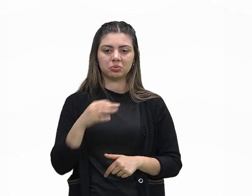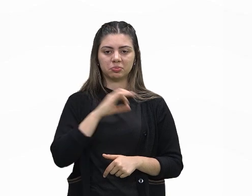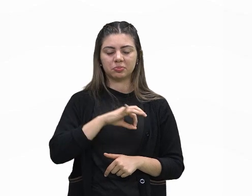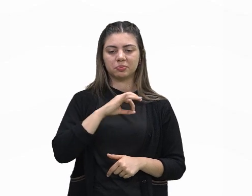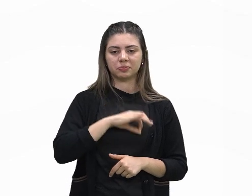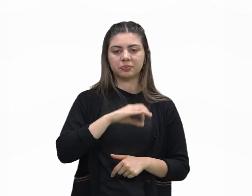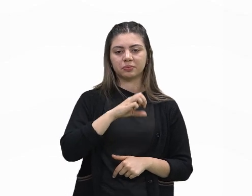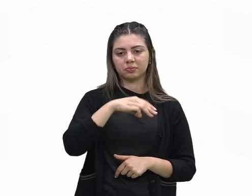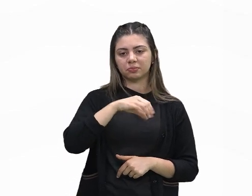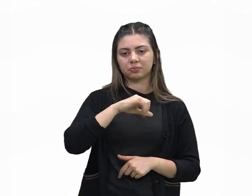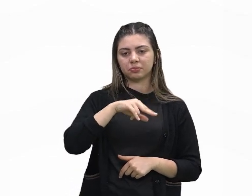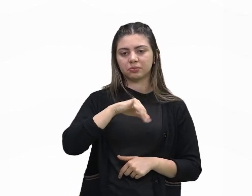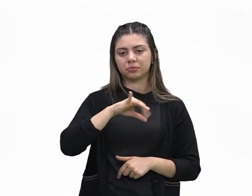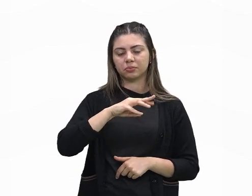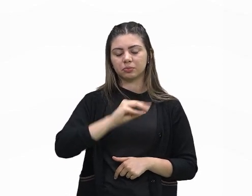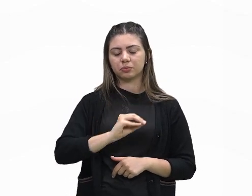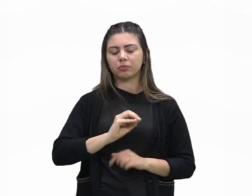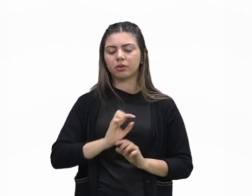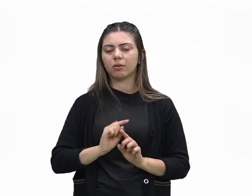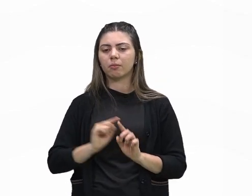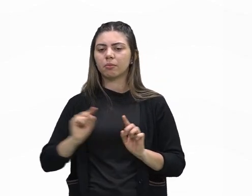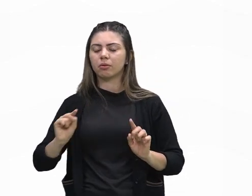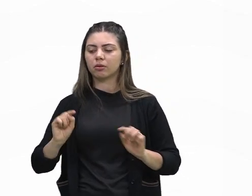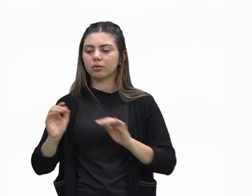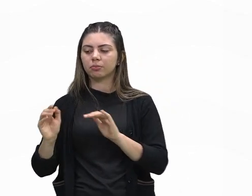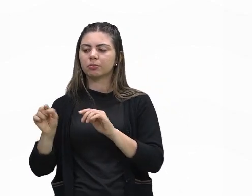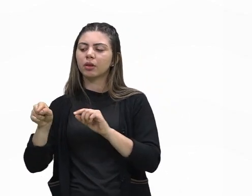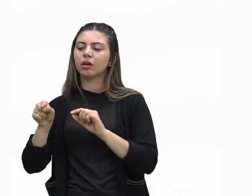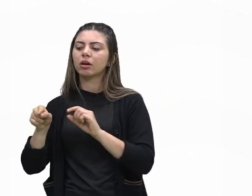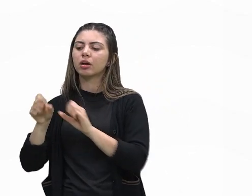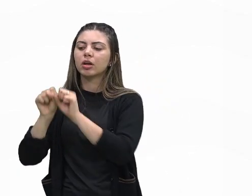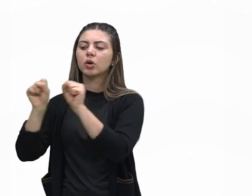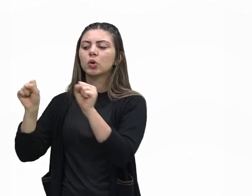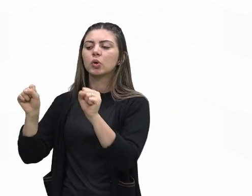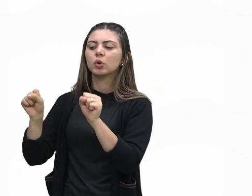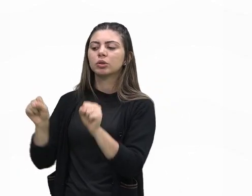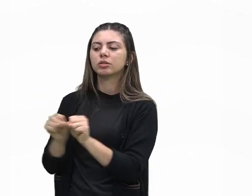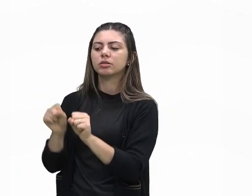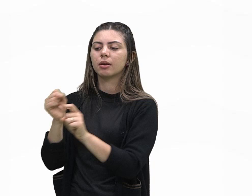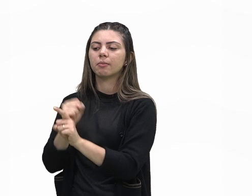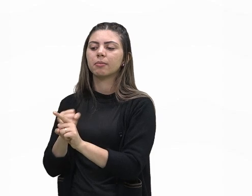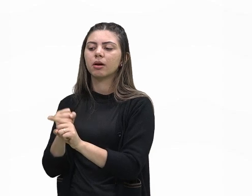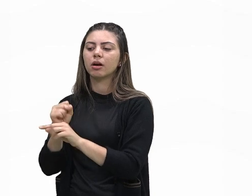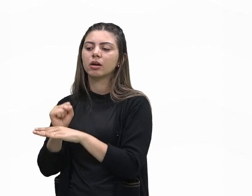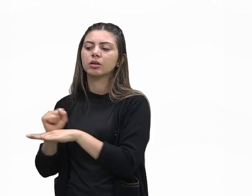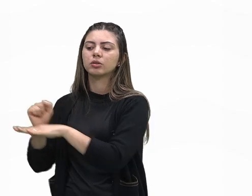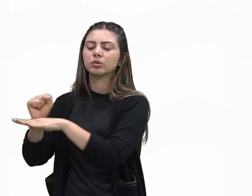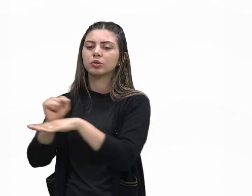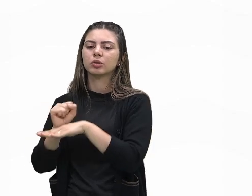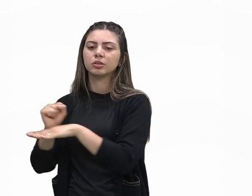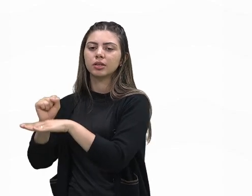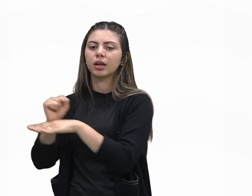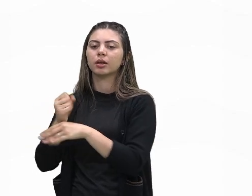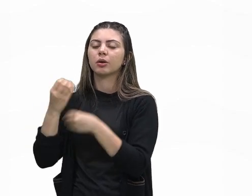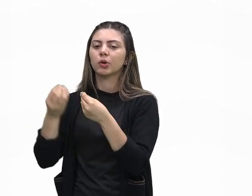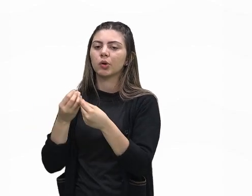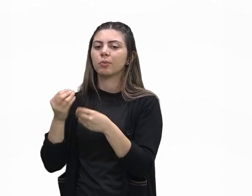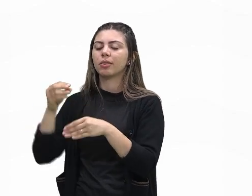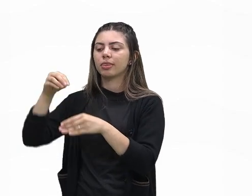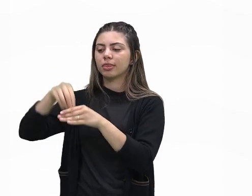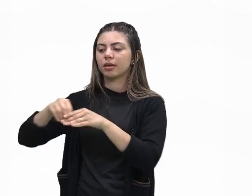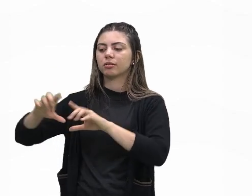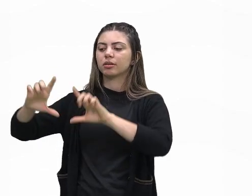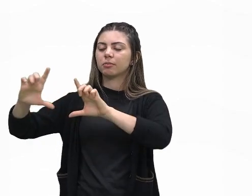Então, socialismo, ele deveria, né, teoricamente, que todos ali estejam dentro da pirâmide e